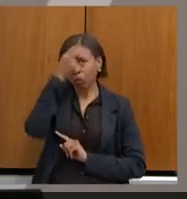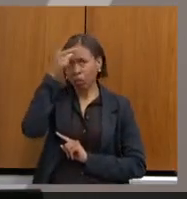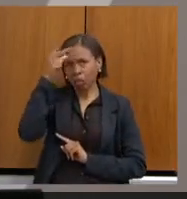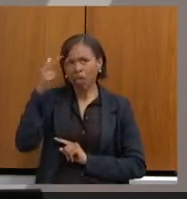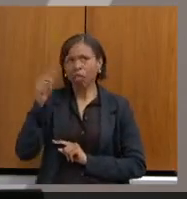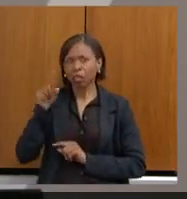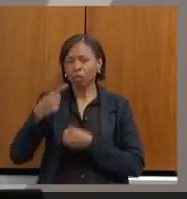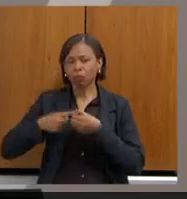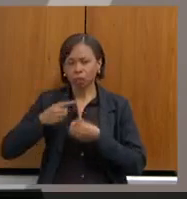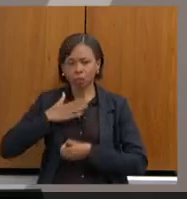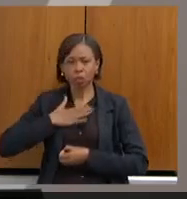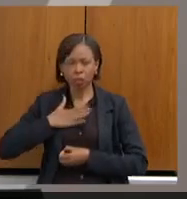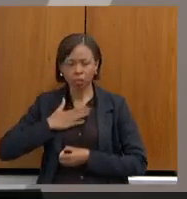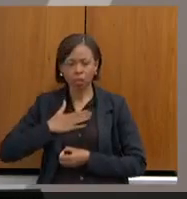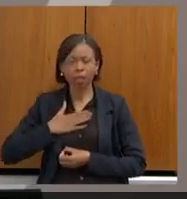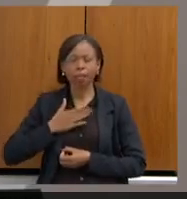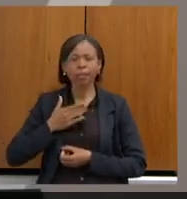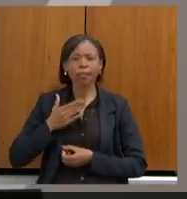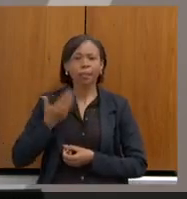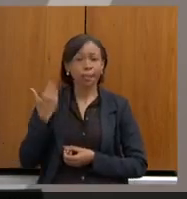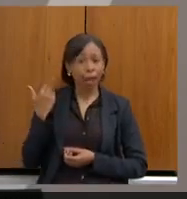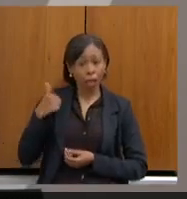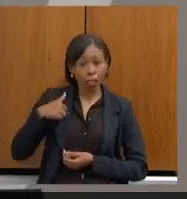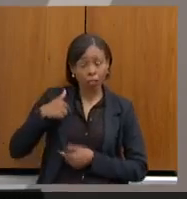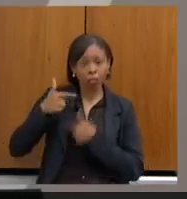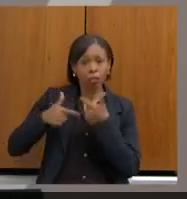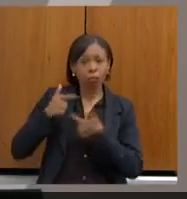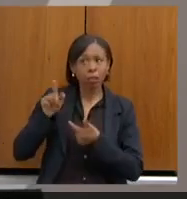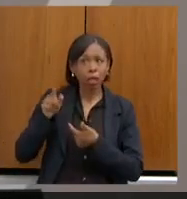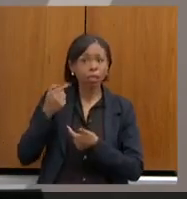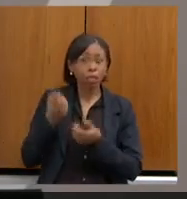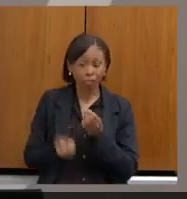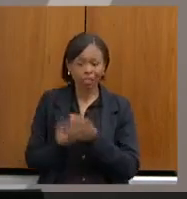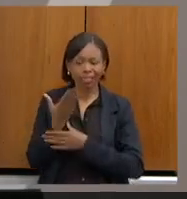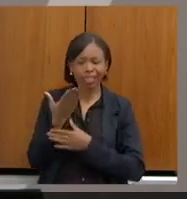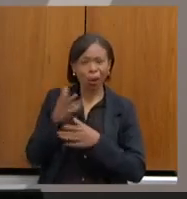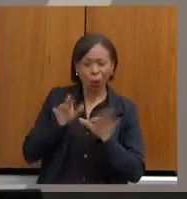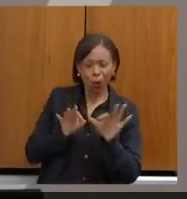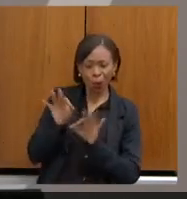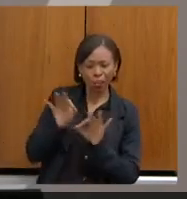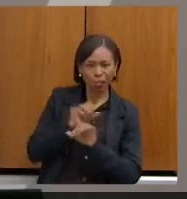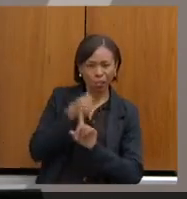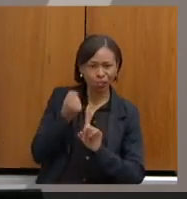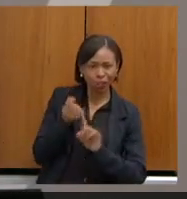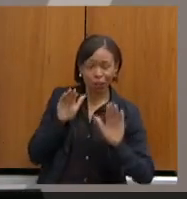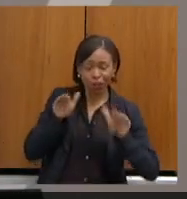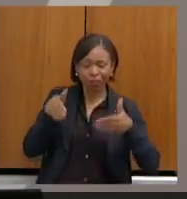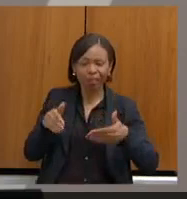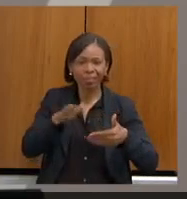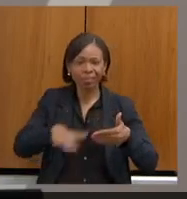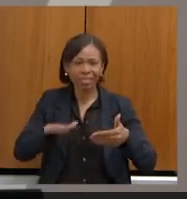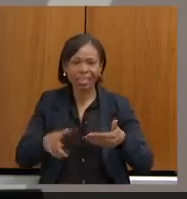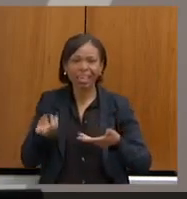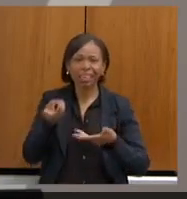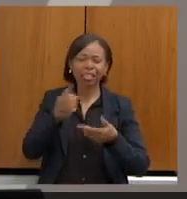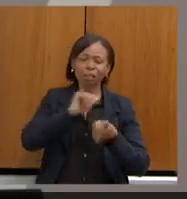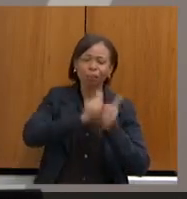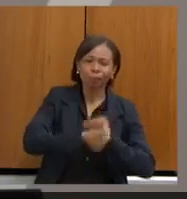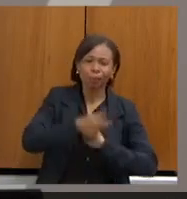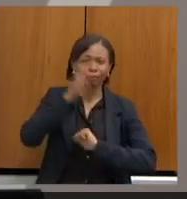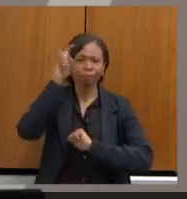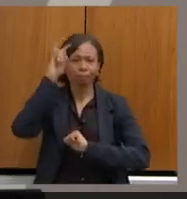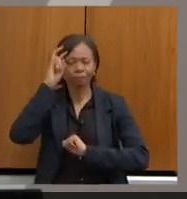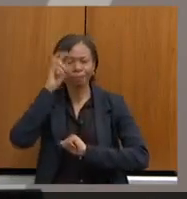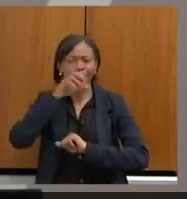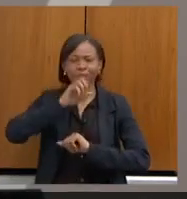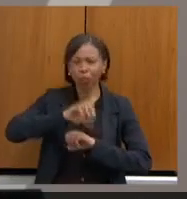Sebastião do Paraíso é impressionante quando se monta um projeto social direcionada a criança no esporte na cultura na educação